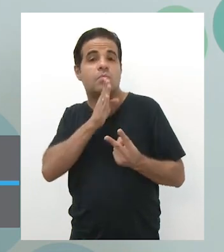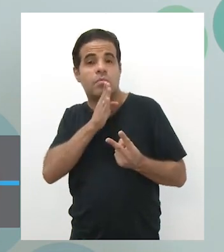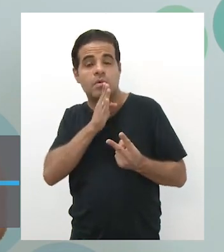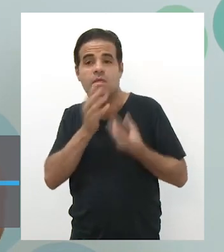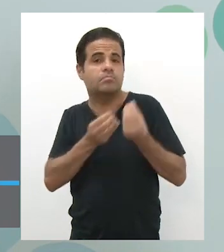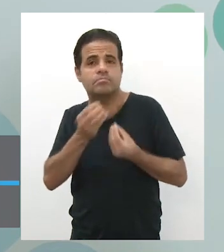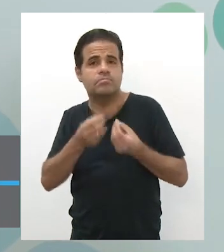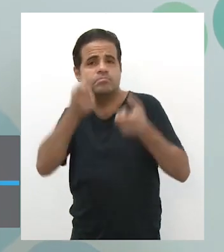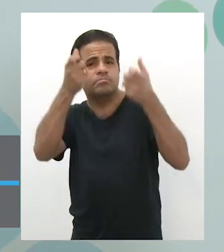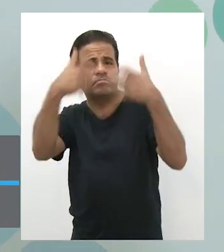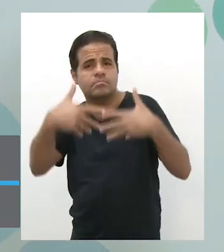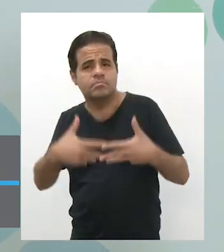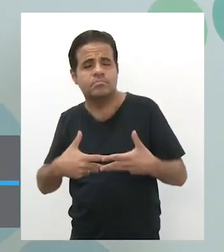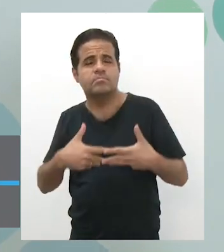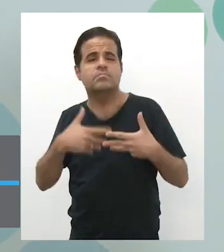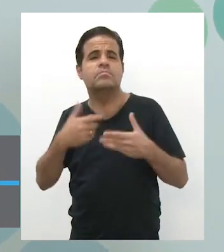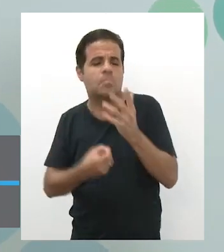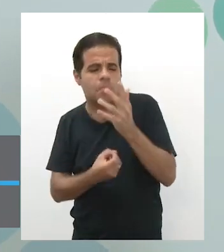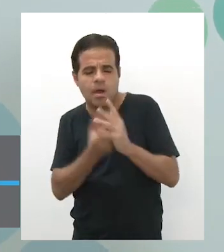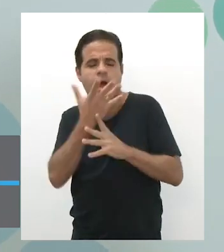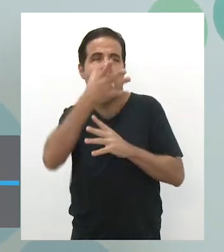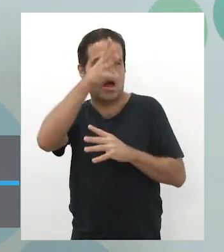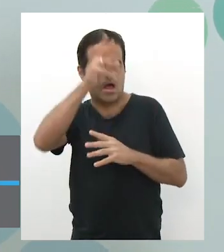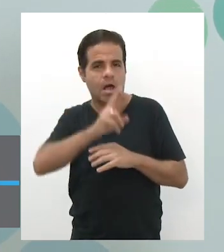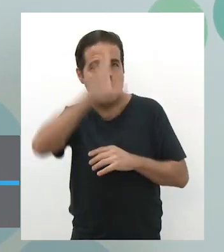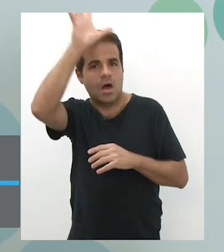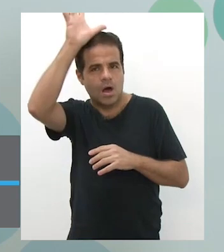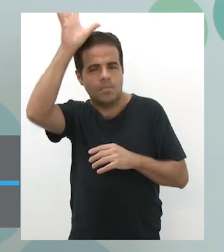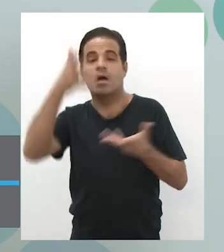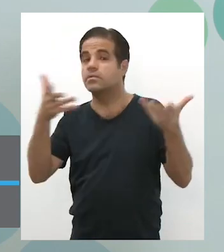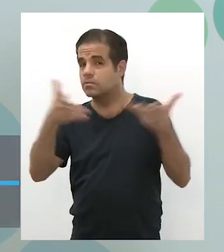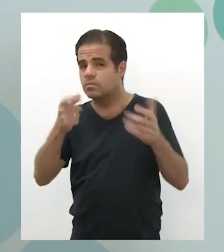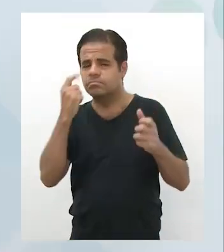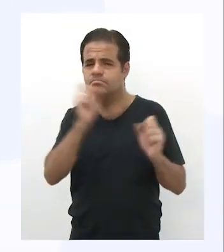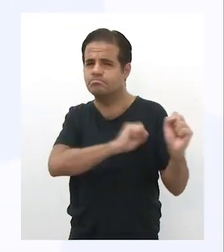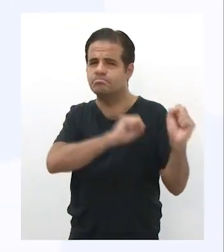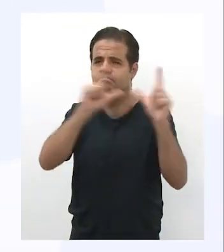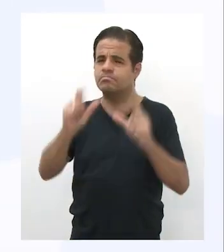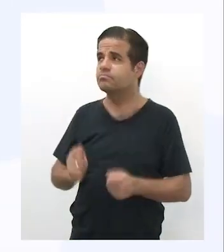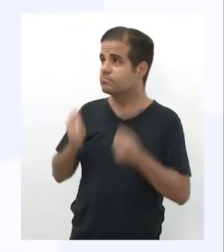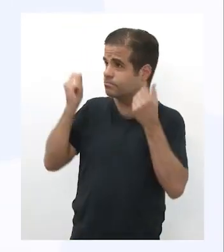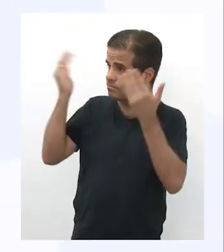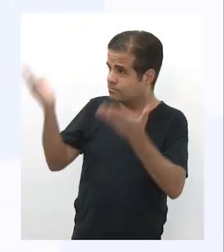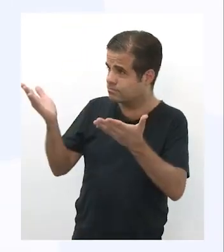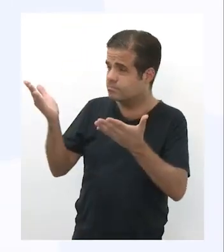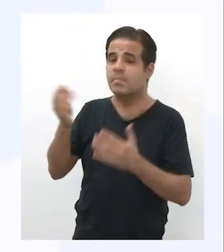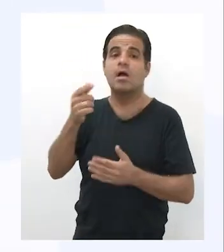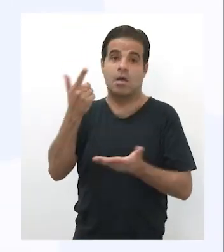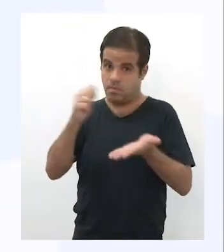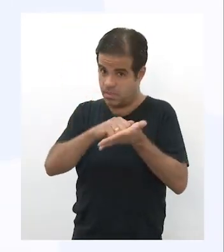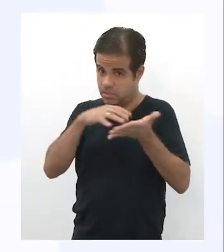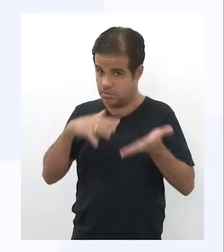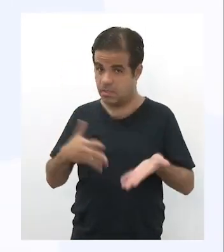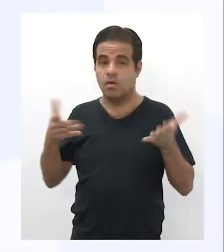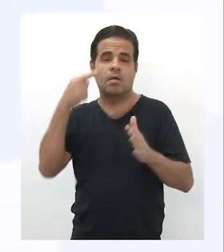contar aí a fundação de Roma, está bem? Então vamos aqui para a tela. Olha só, sexto ano, uma atividade. Nós